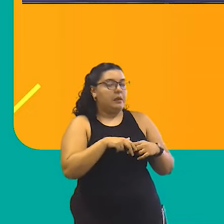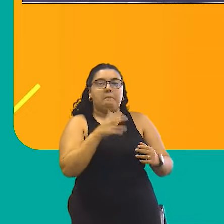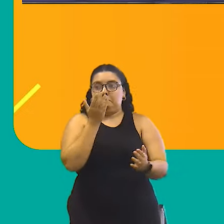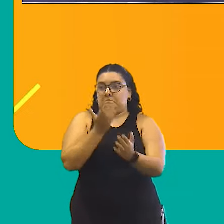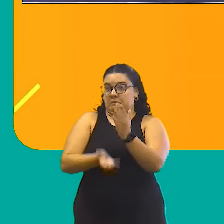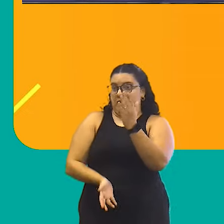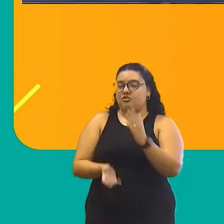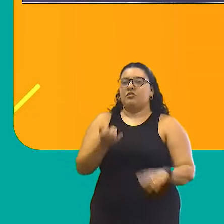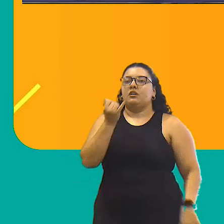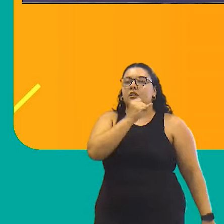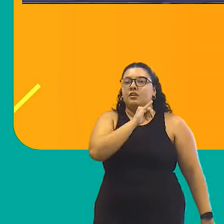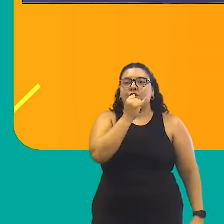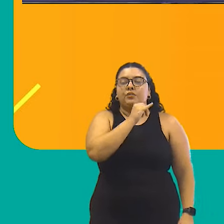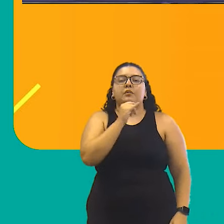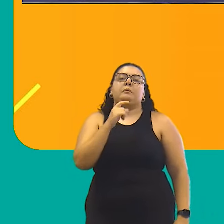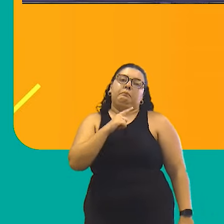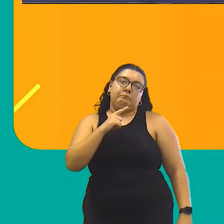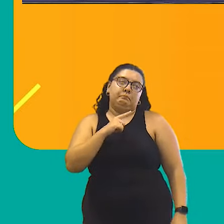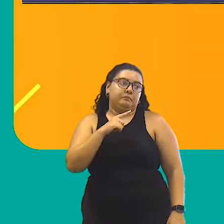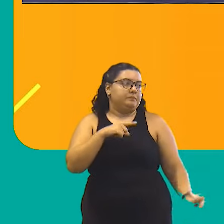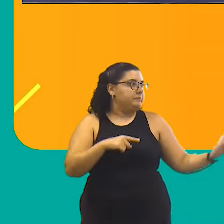energia, perde amplitude.